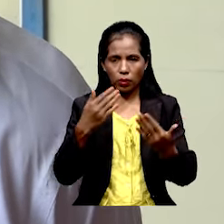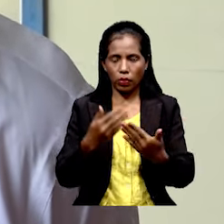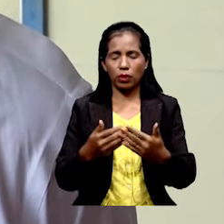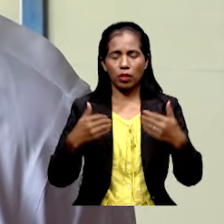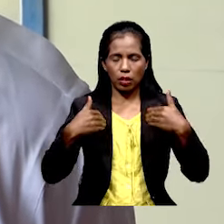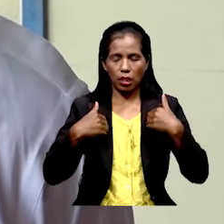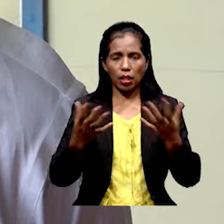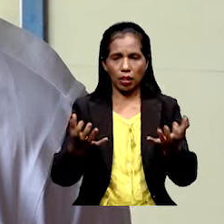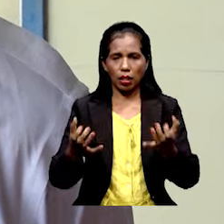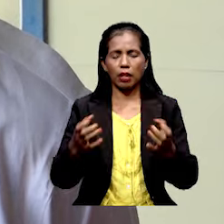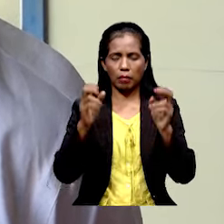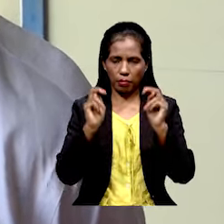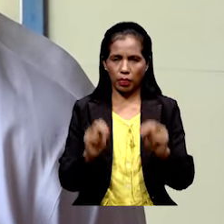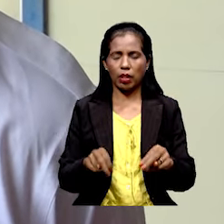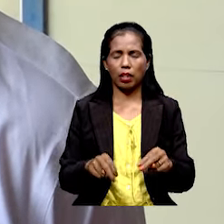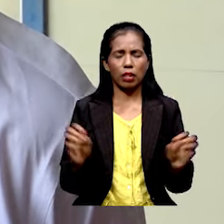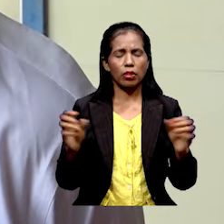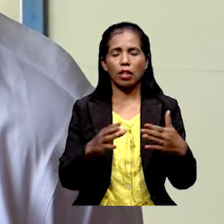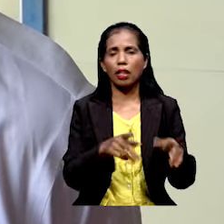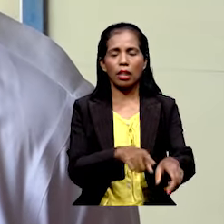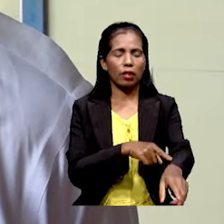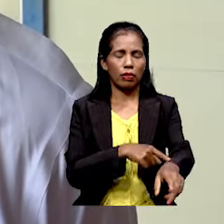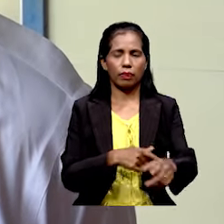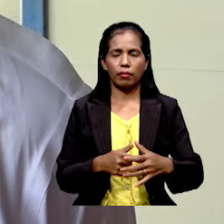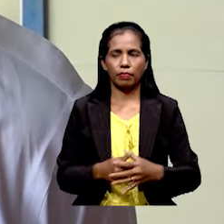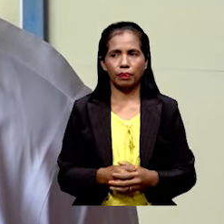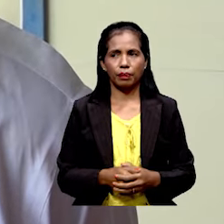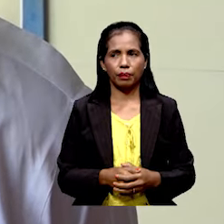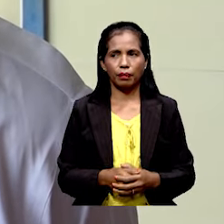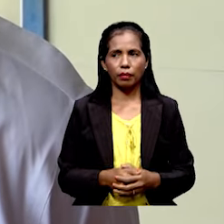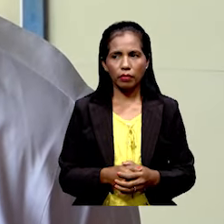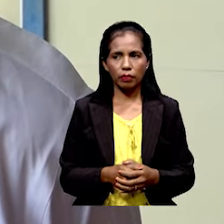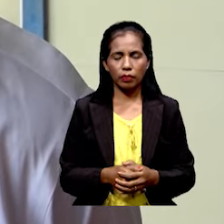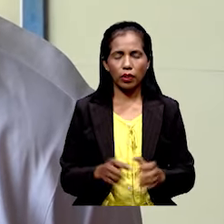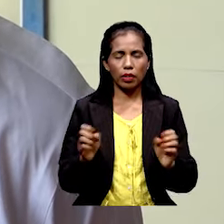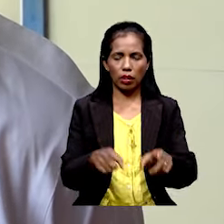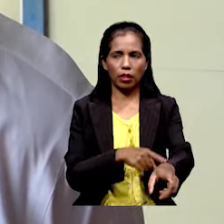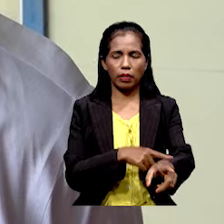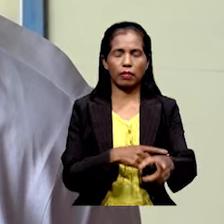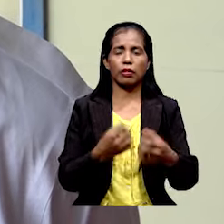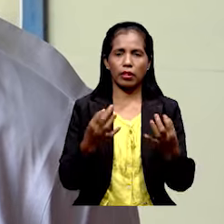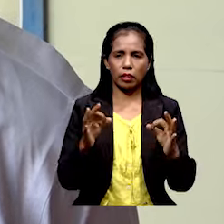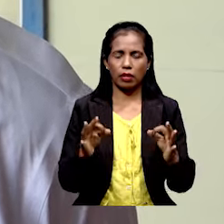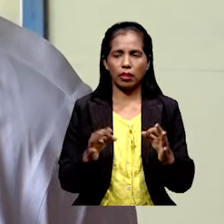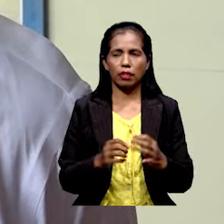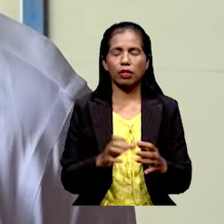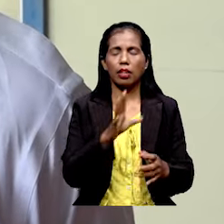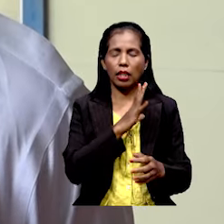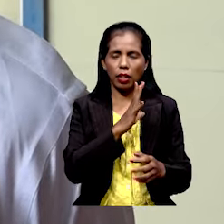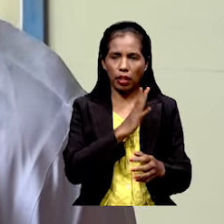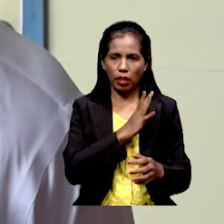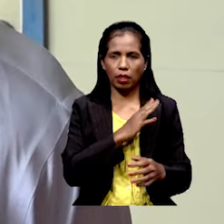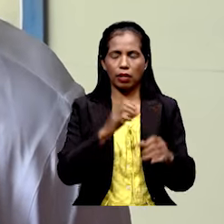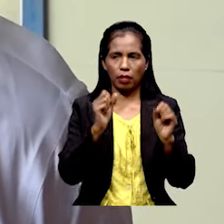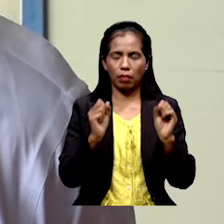interesse, mas Lolos Cleurtiana. Lolos Cleurtiana. Hein malu ka oba na